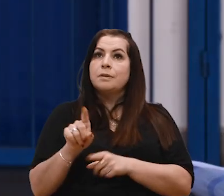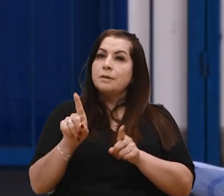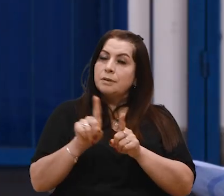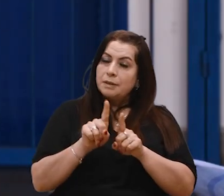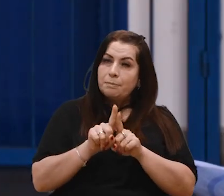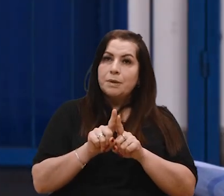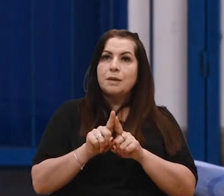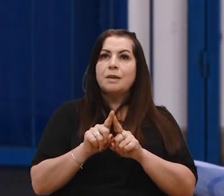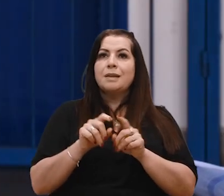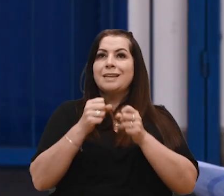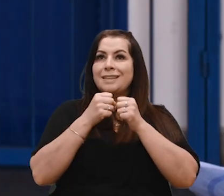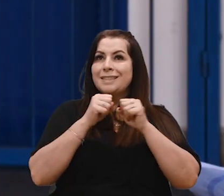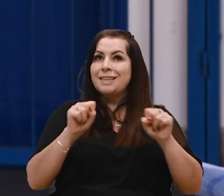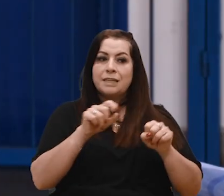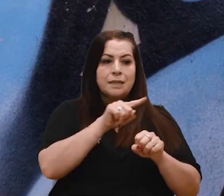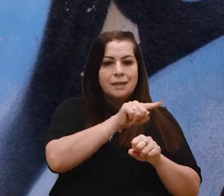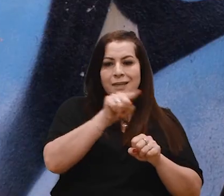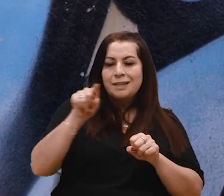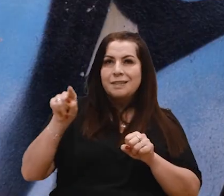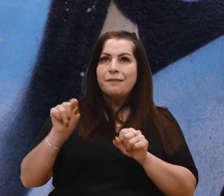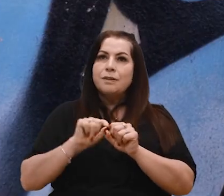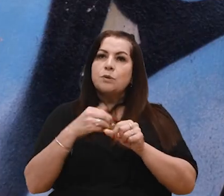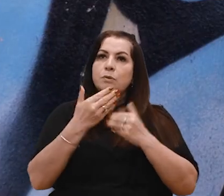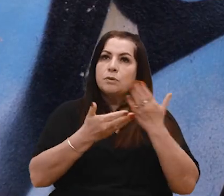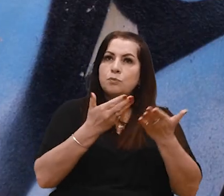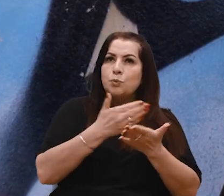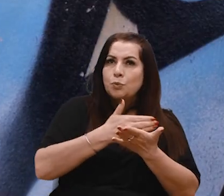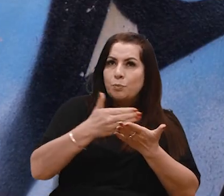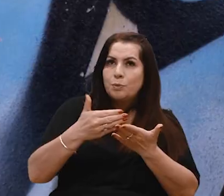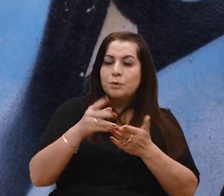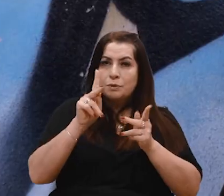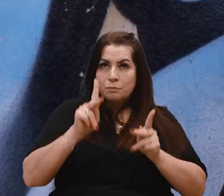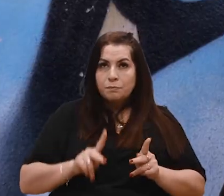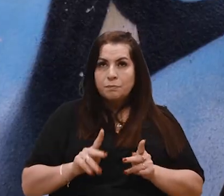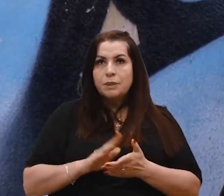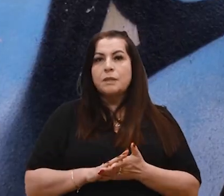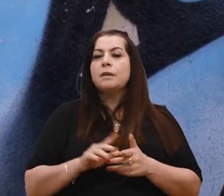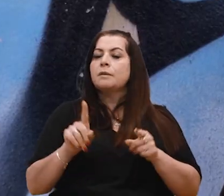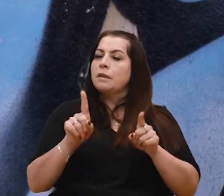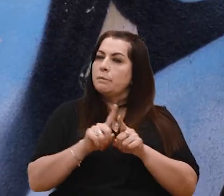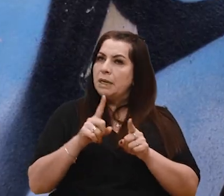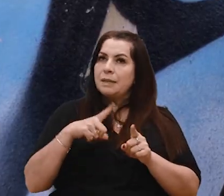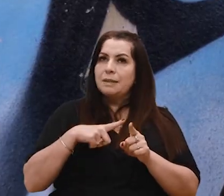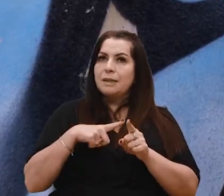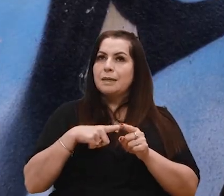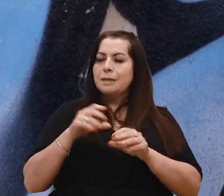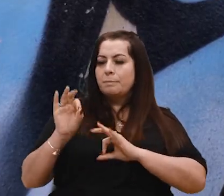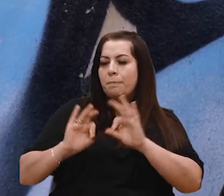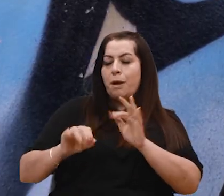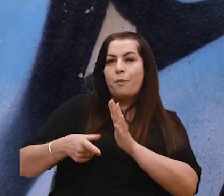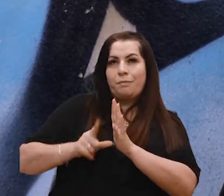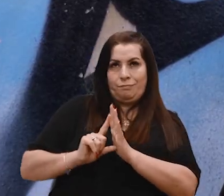UBS, que estão até mesmo nas secretarias fazendo esse atendimento inicial com as pessoas,